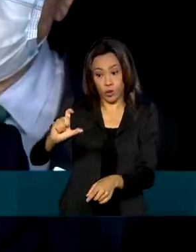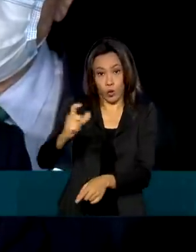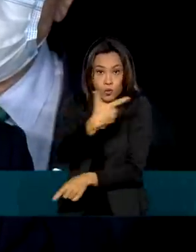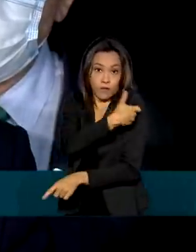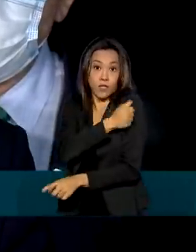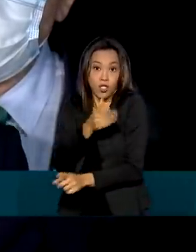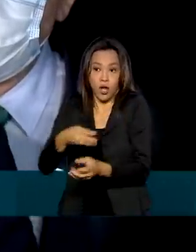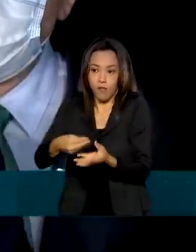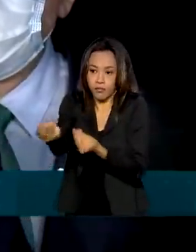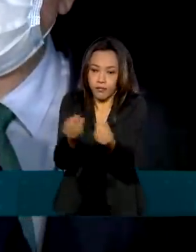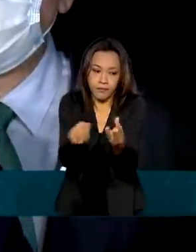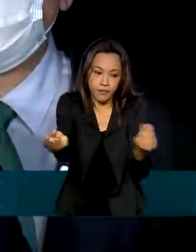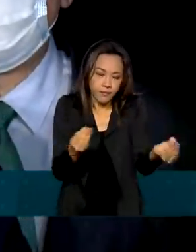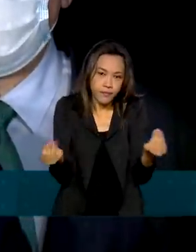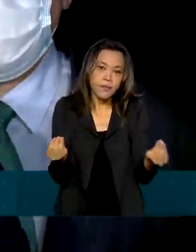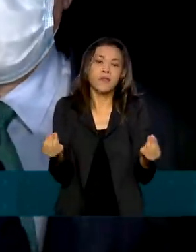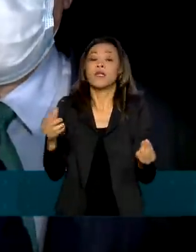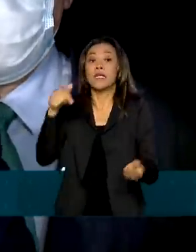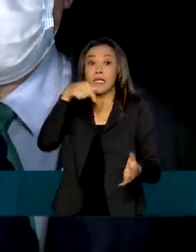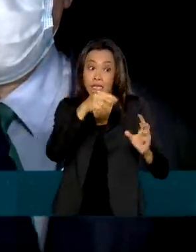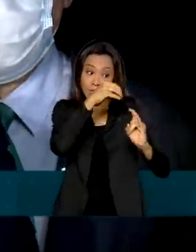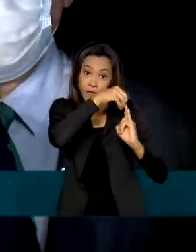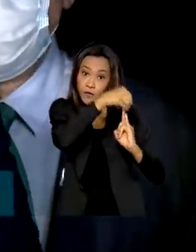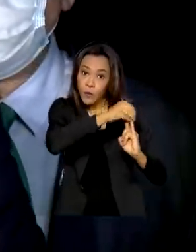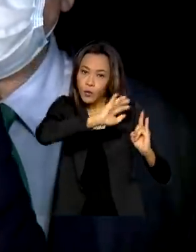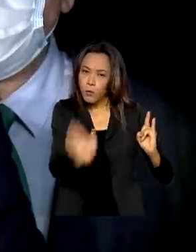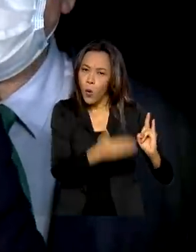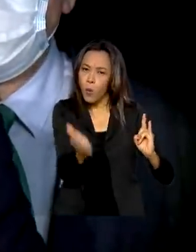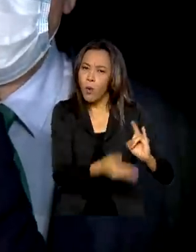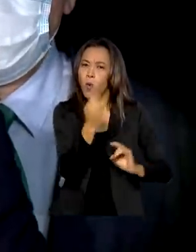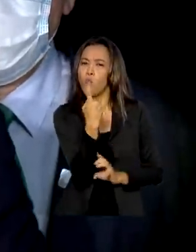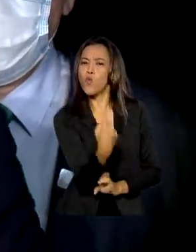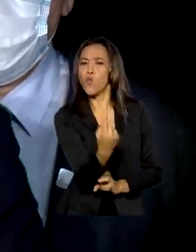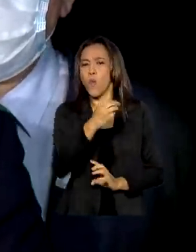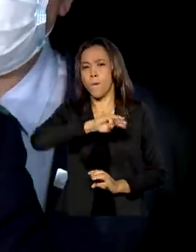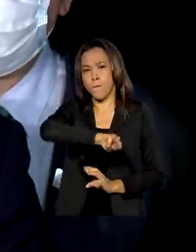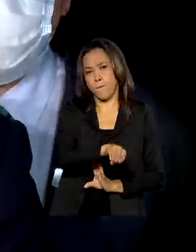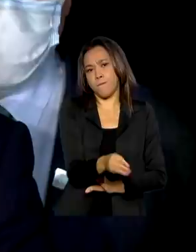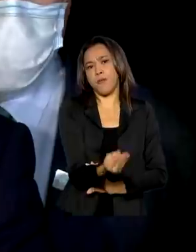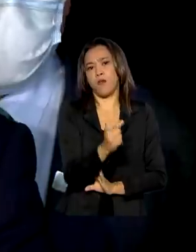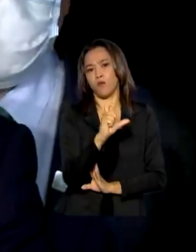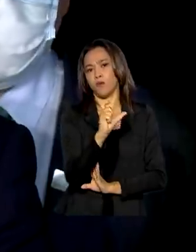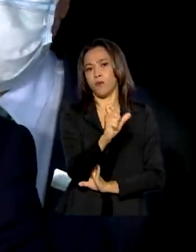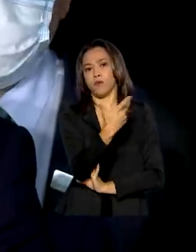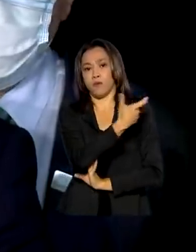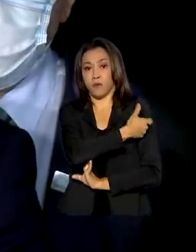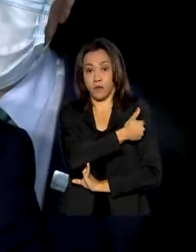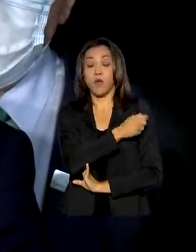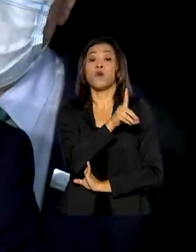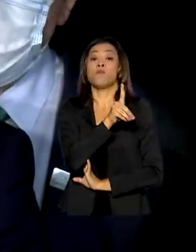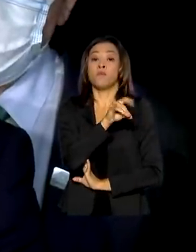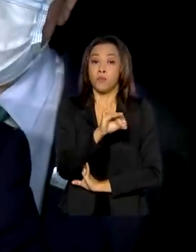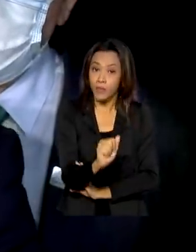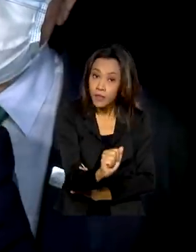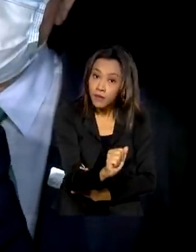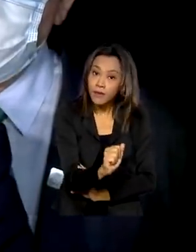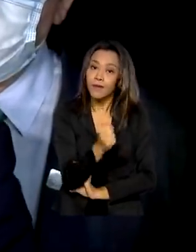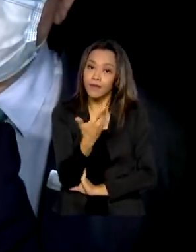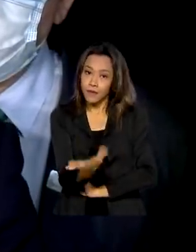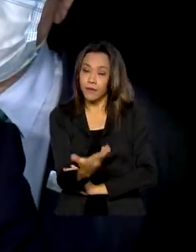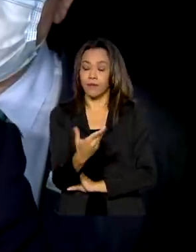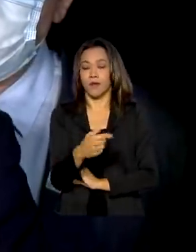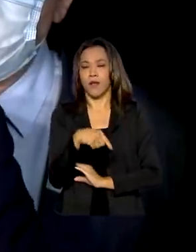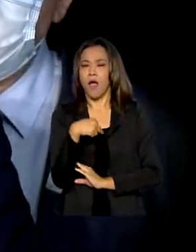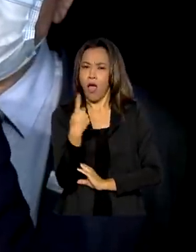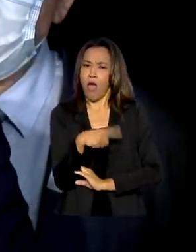começa a produzir também só na Fiocruz mais ou menos é um milhão de doses por dia seja agora a gente está engrenando a